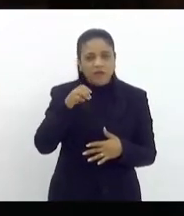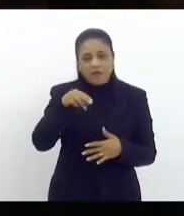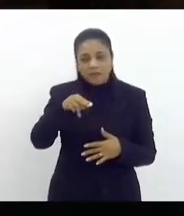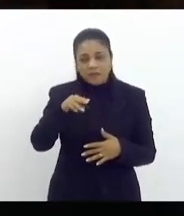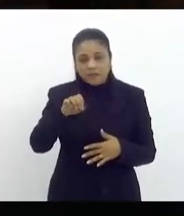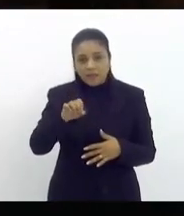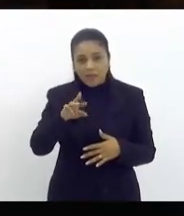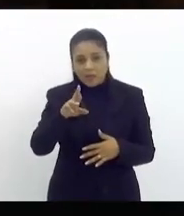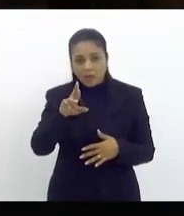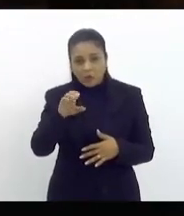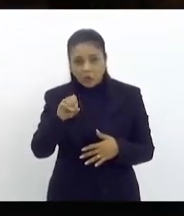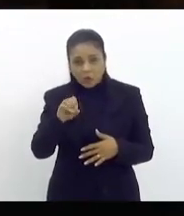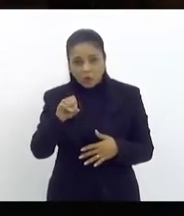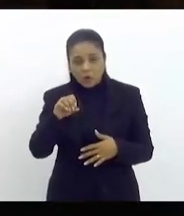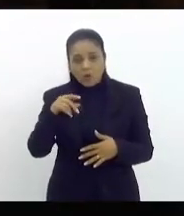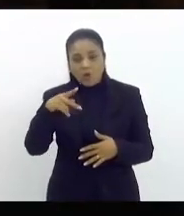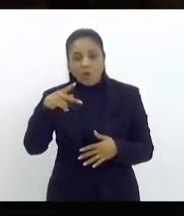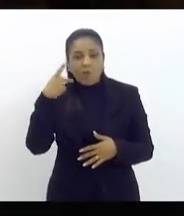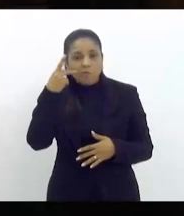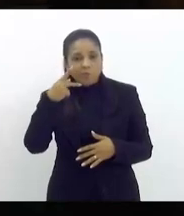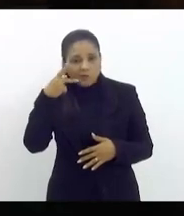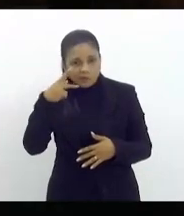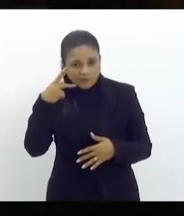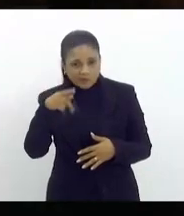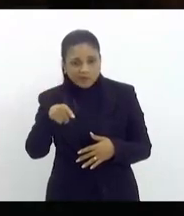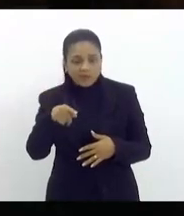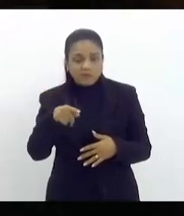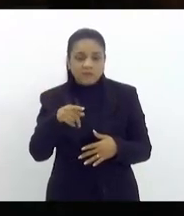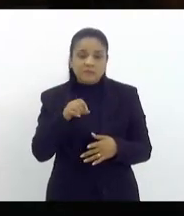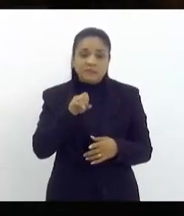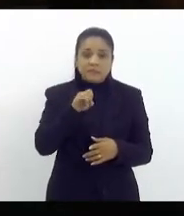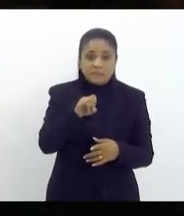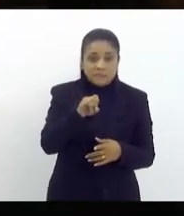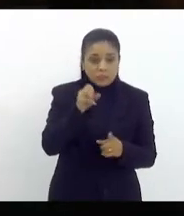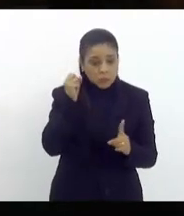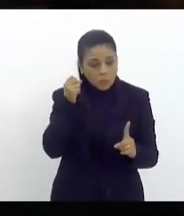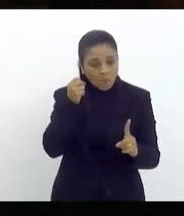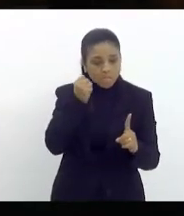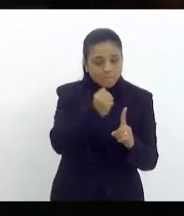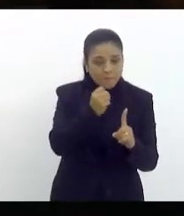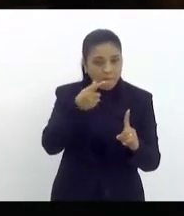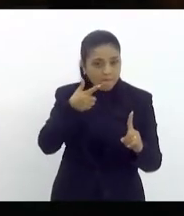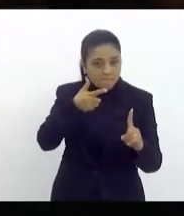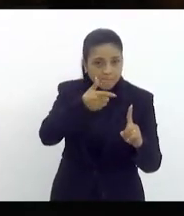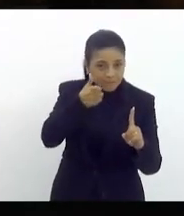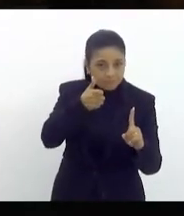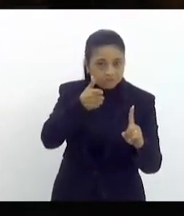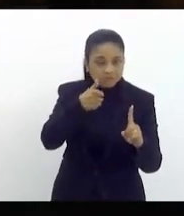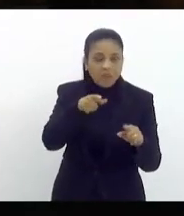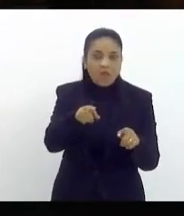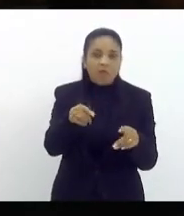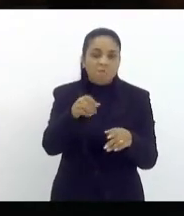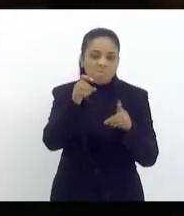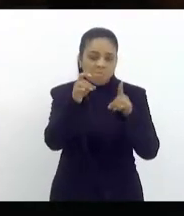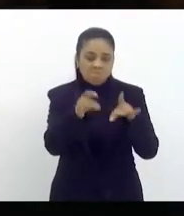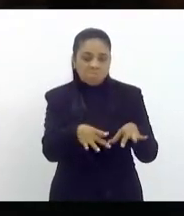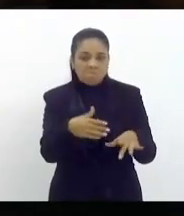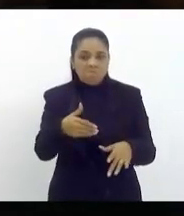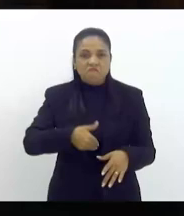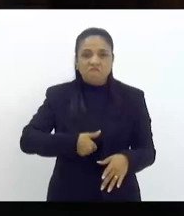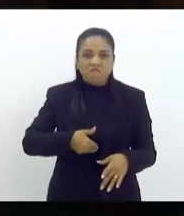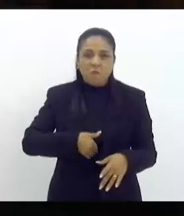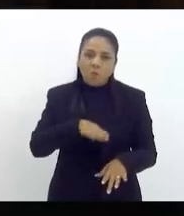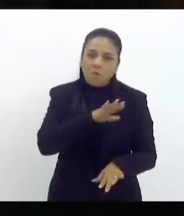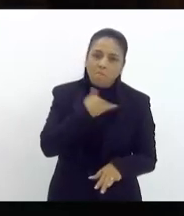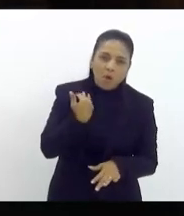justamente aquela que se não mata deixa morrer então se não mata na ponta do fuzil deixa morrer passando fome então é fundamental